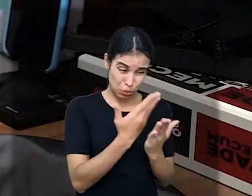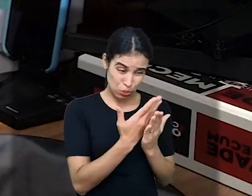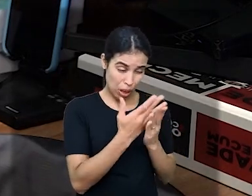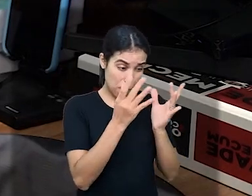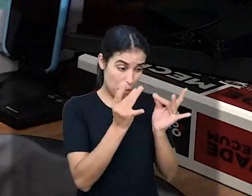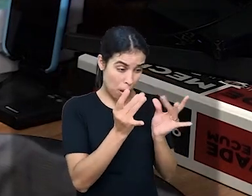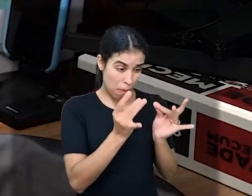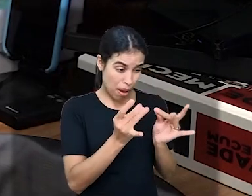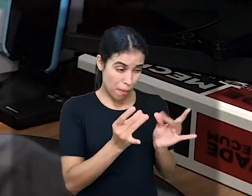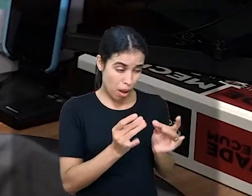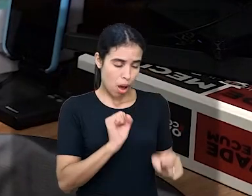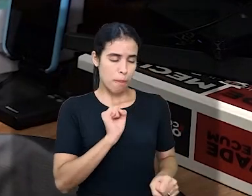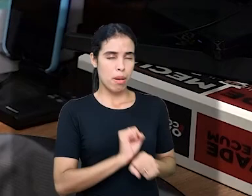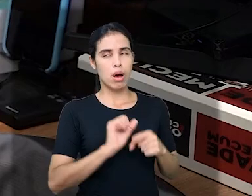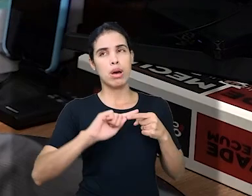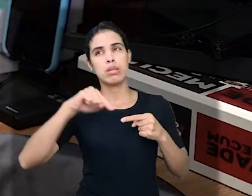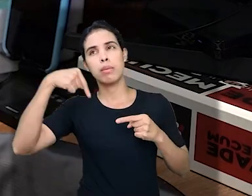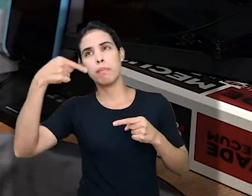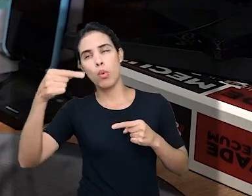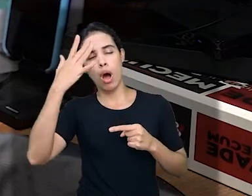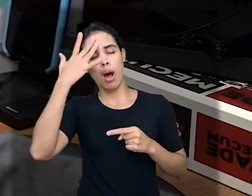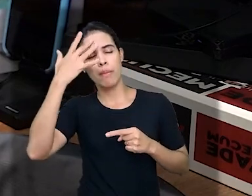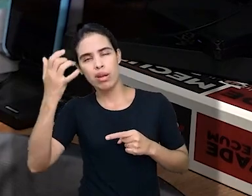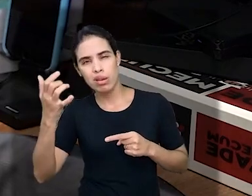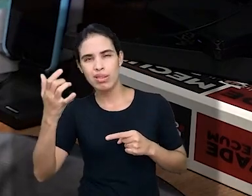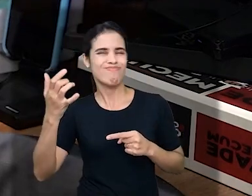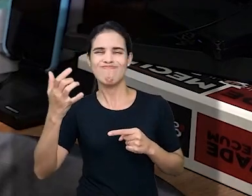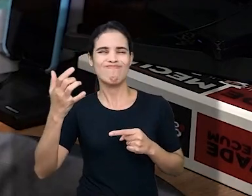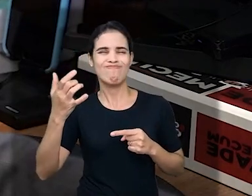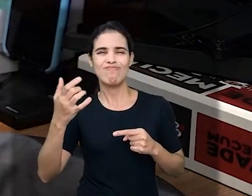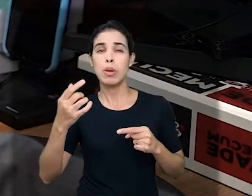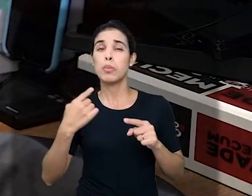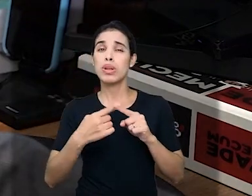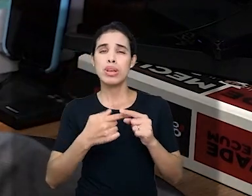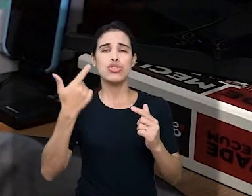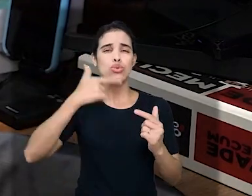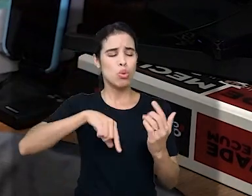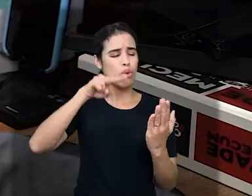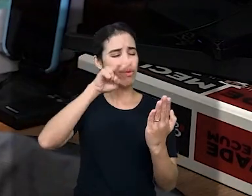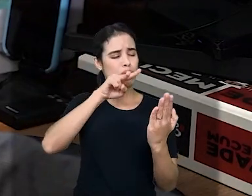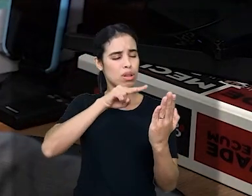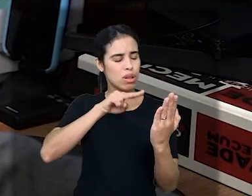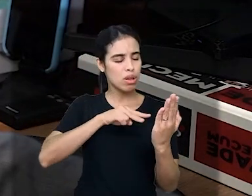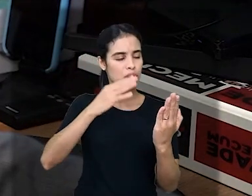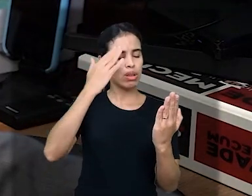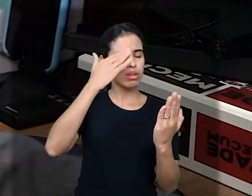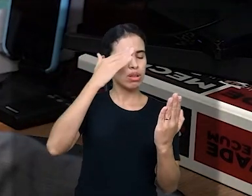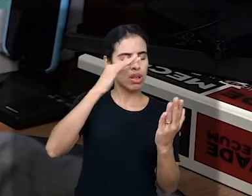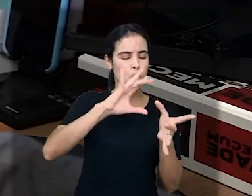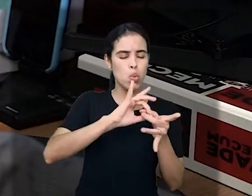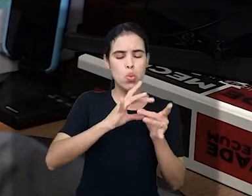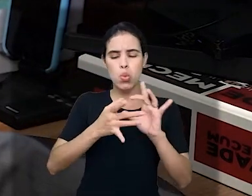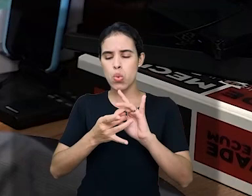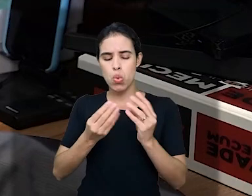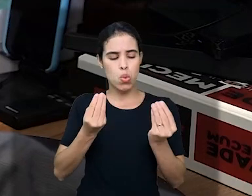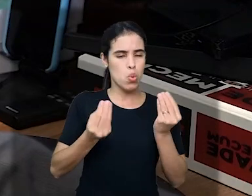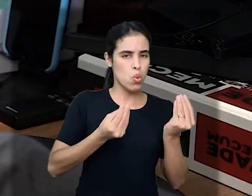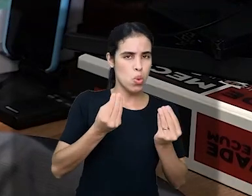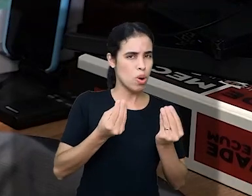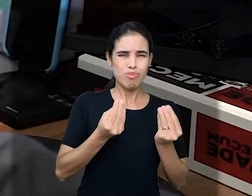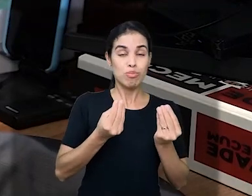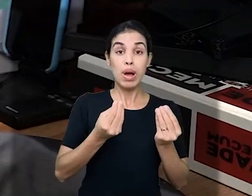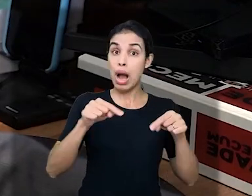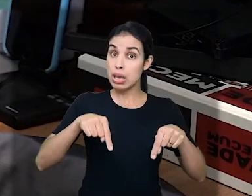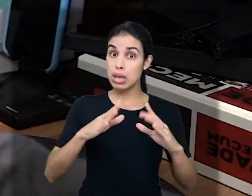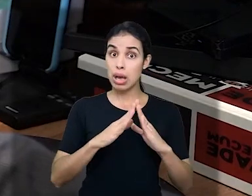processo, porque se eu deixar para outro dia, eu tenho que ler o processo todo novamente para poder entender a linha de raciocínio. Então, o fato de eu estar em casa,